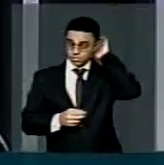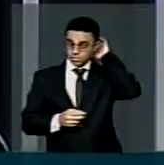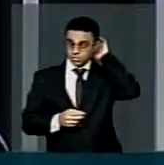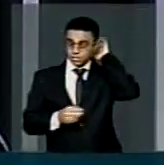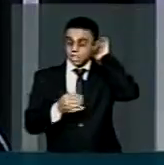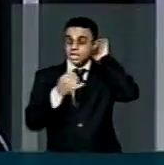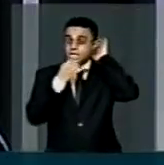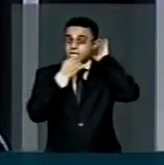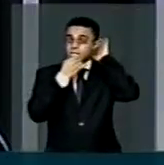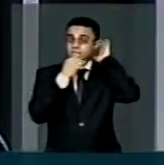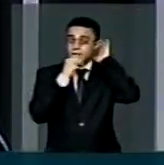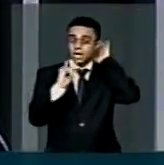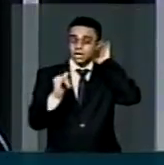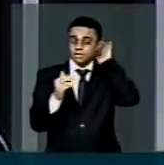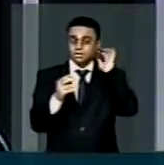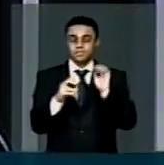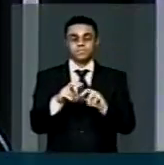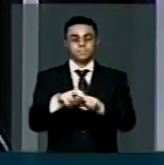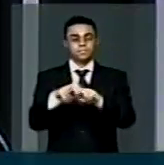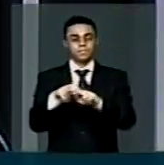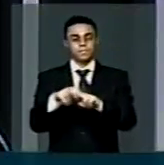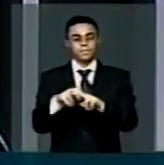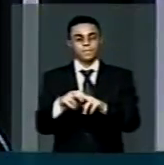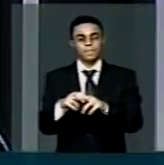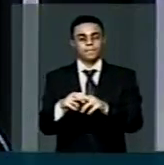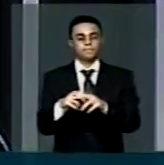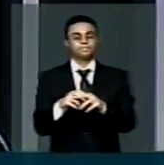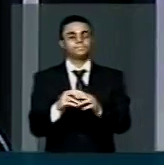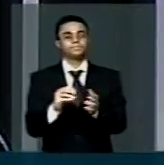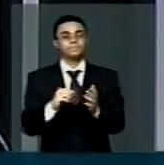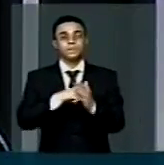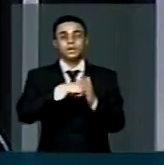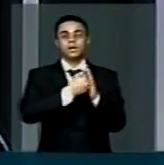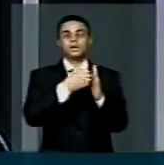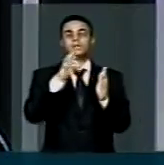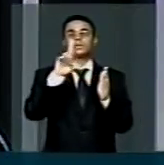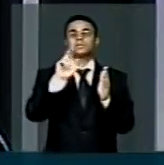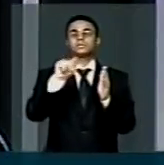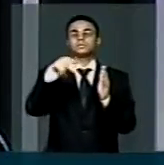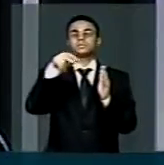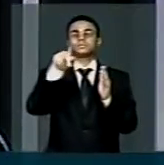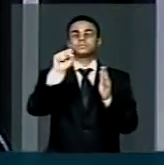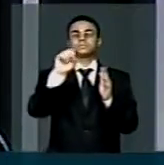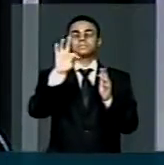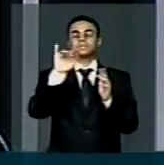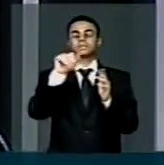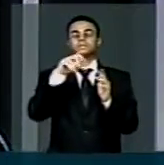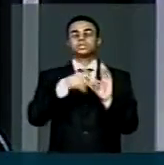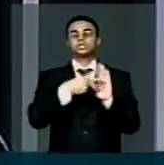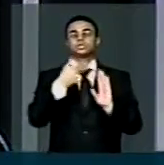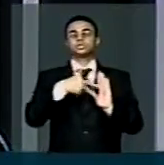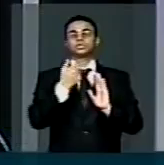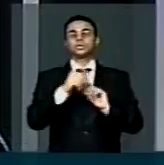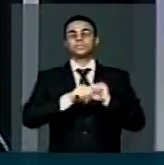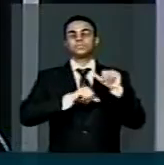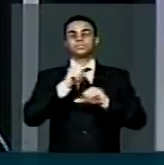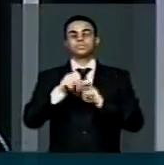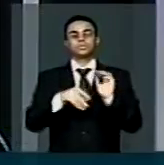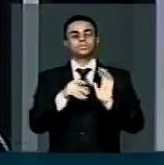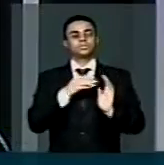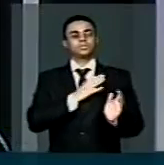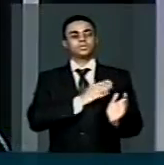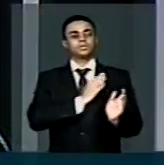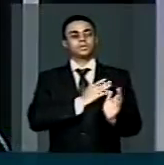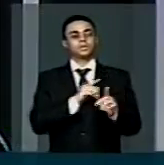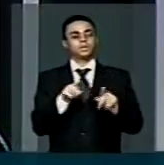É triste a notícia da suspensão de transplante no Hospital Federal de Bom Sucesso. É lamentável o Hospital dos